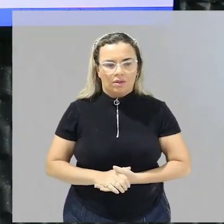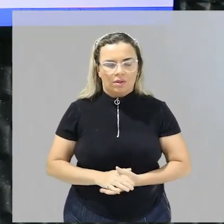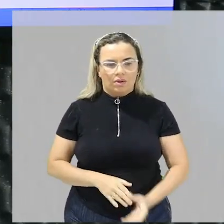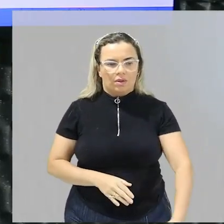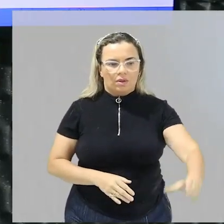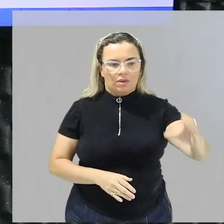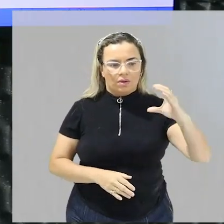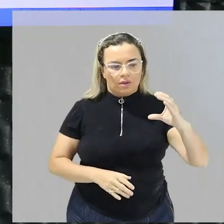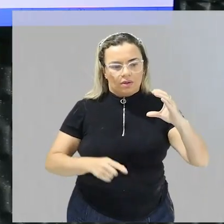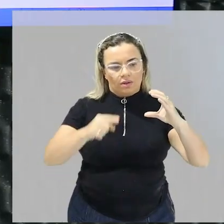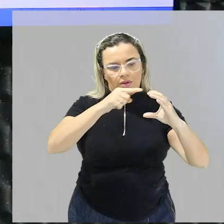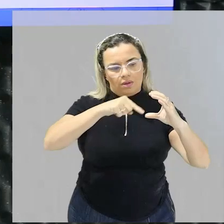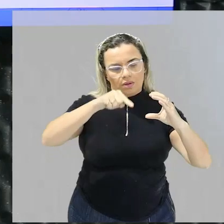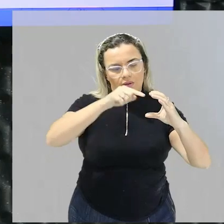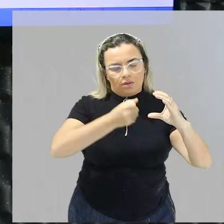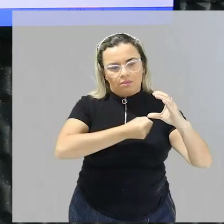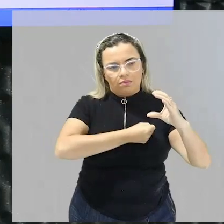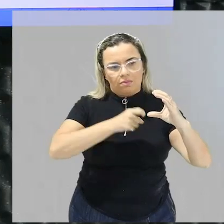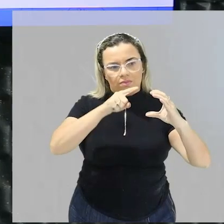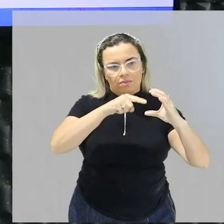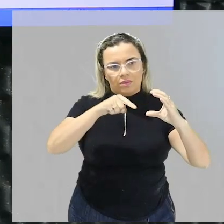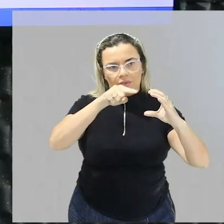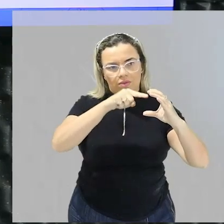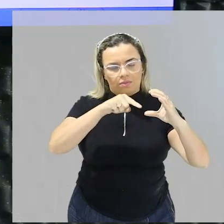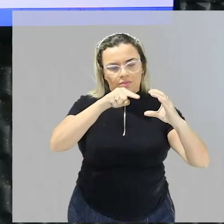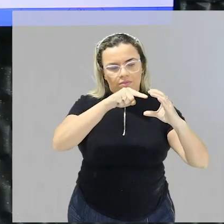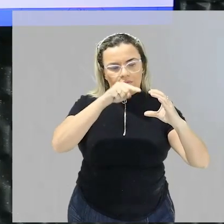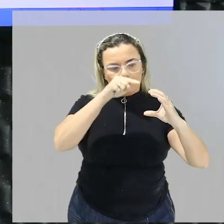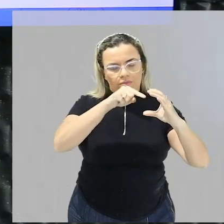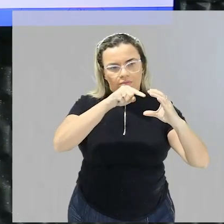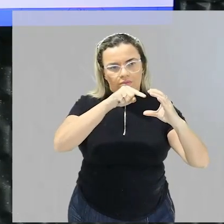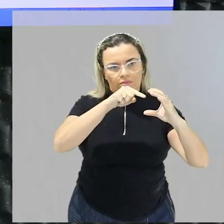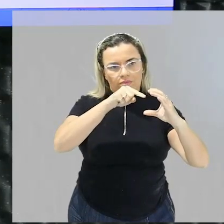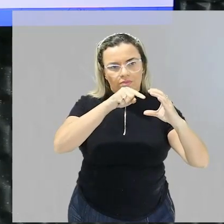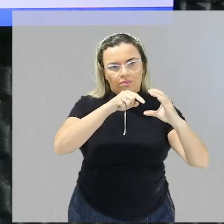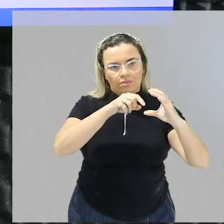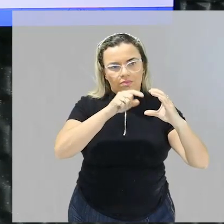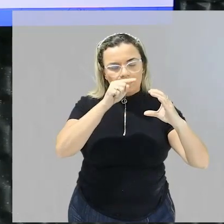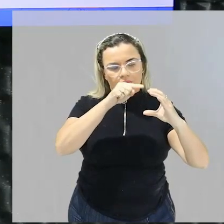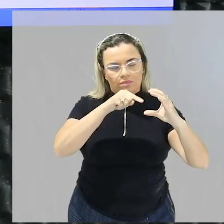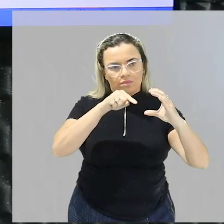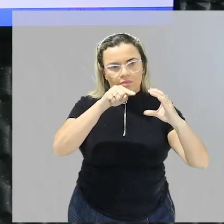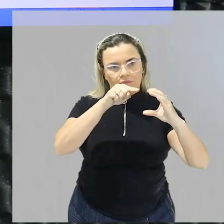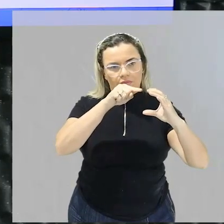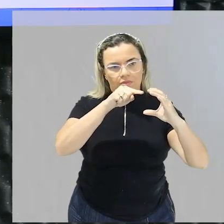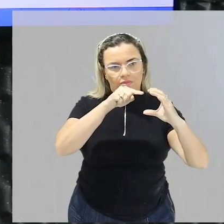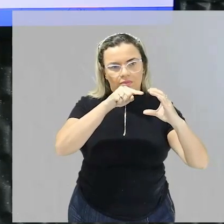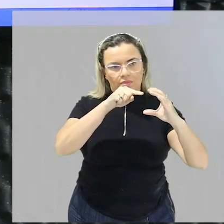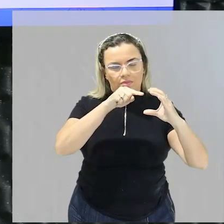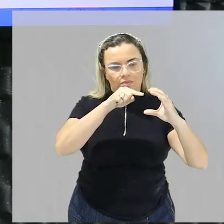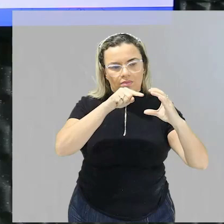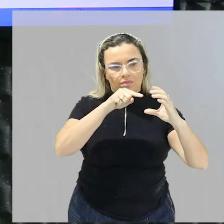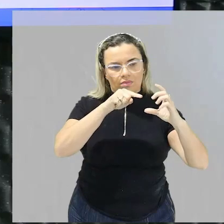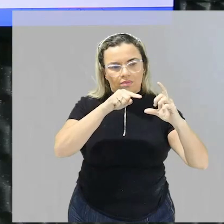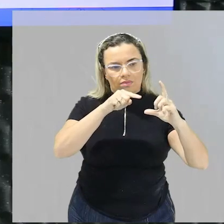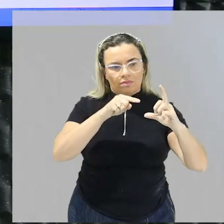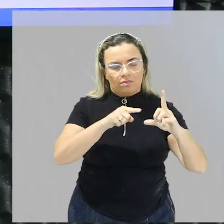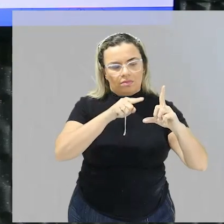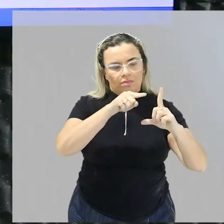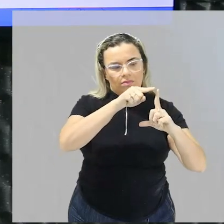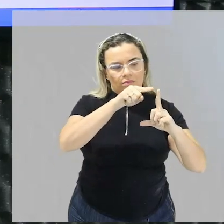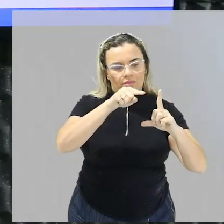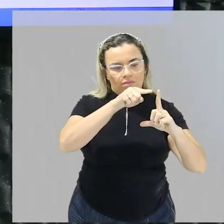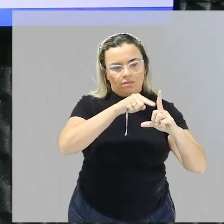para os números, tá? E quando ele tá desse formatinho aqui, ó, né, esse aqui na letra B,